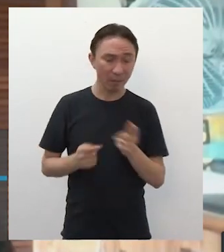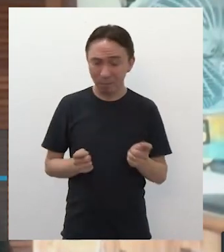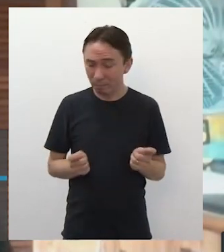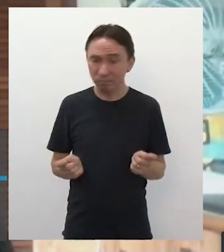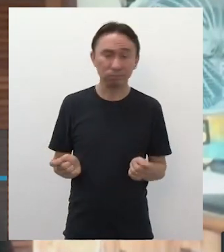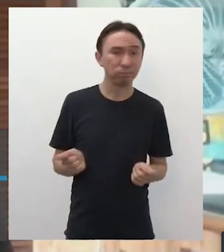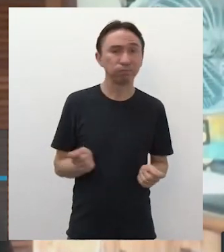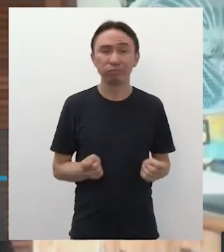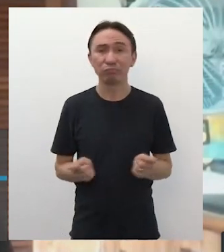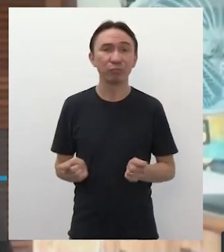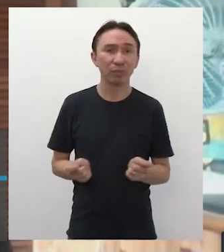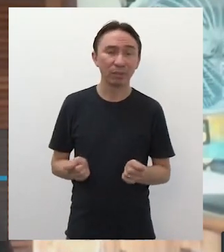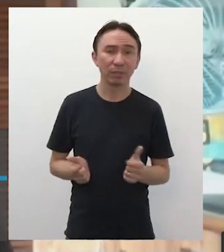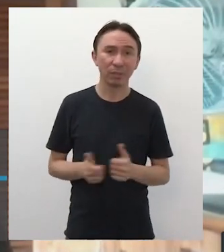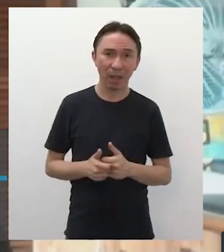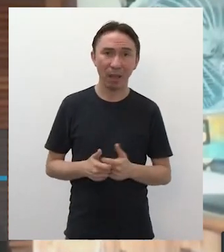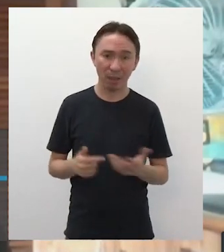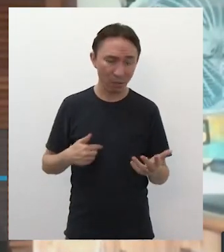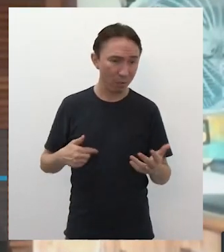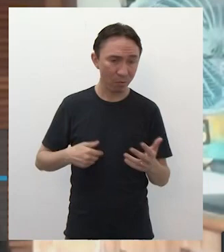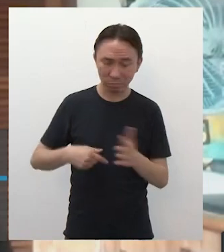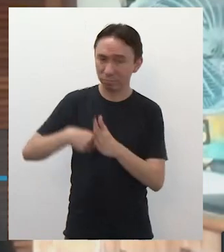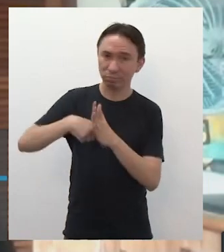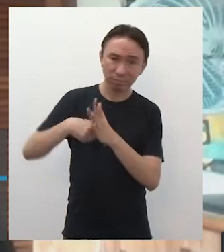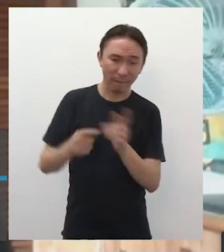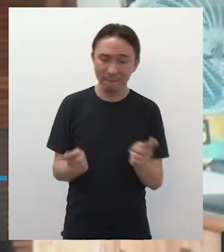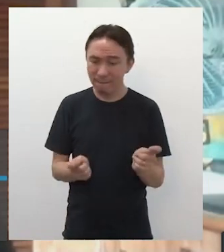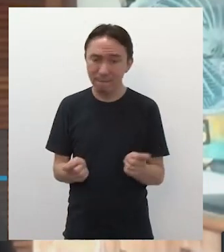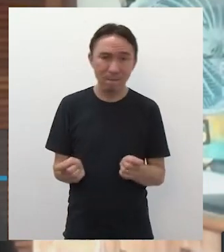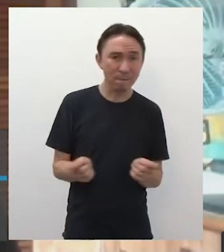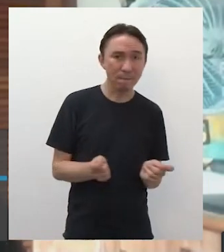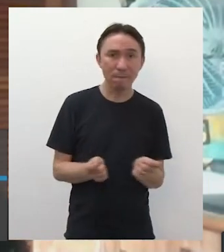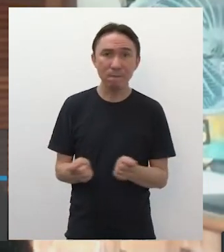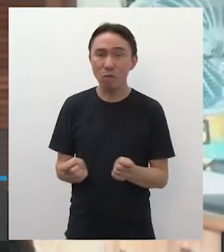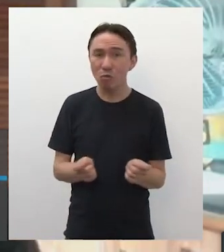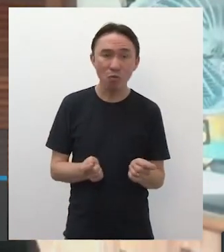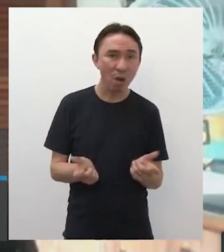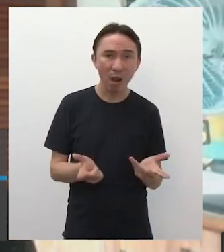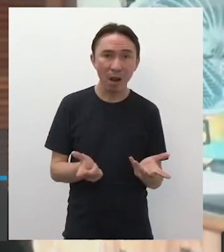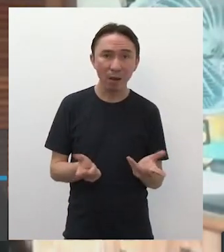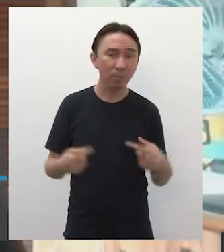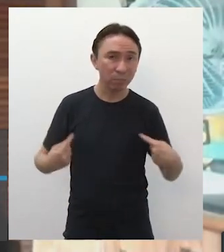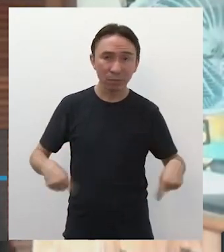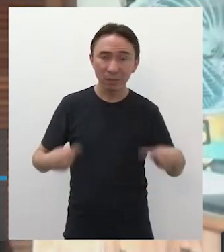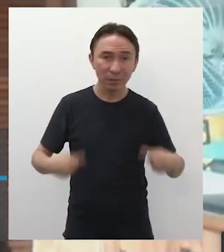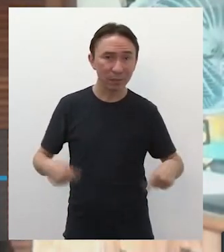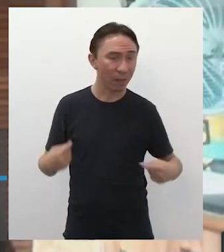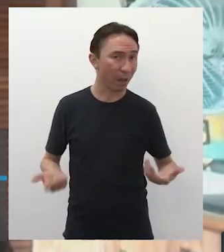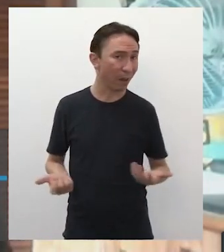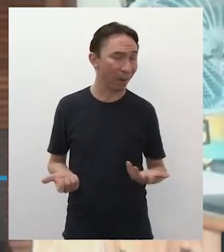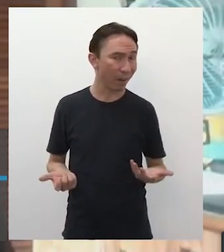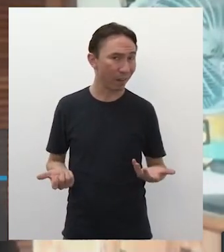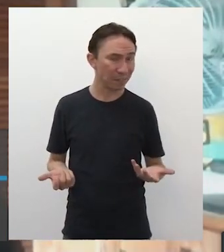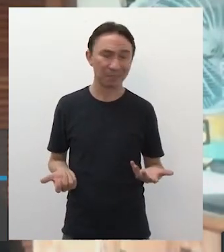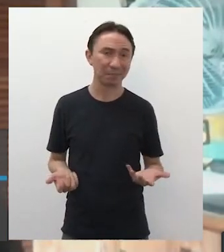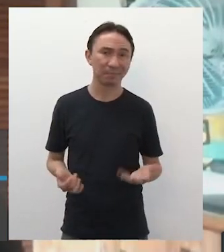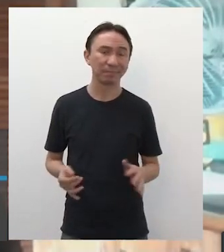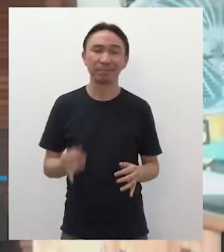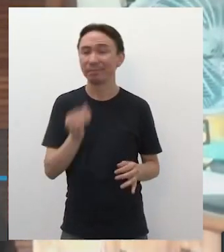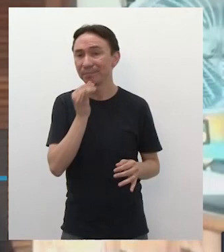de autorregulação das emoções que não iniba a defesa dos